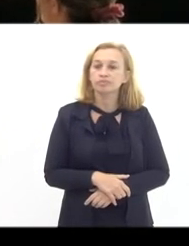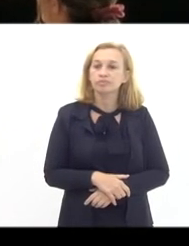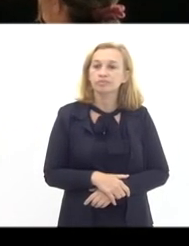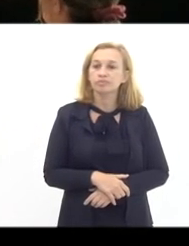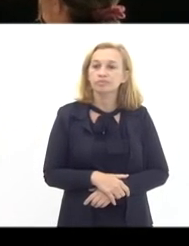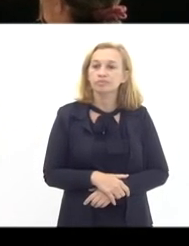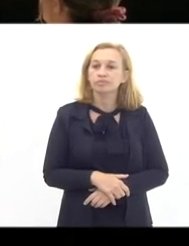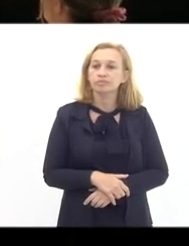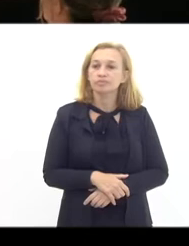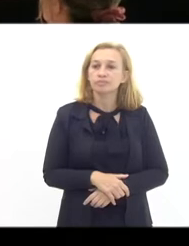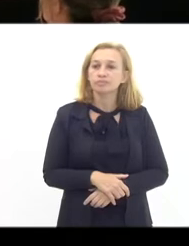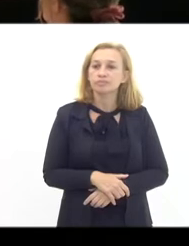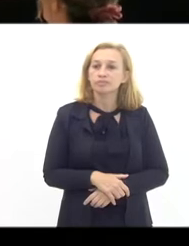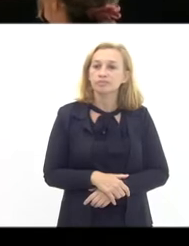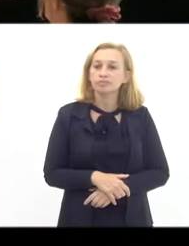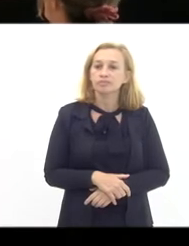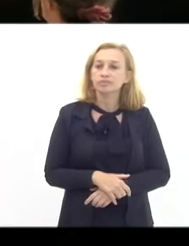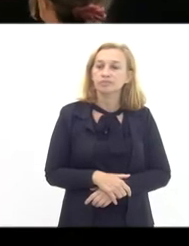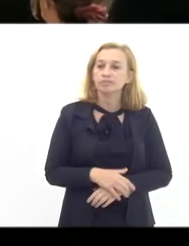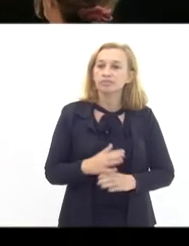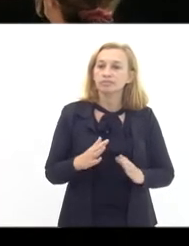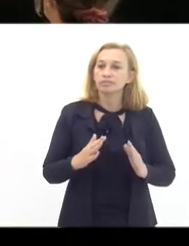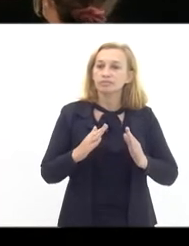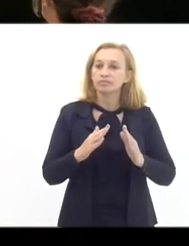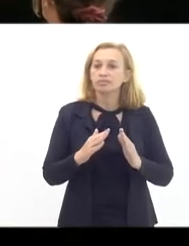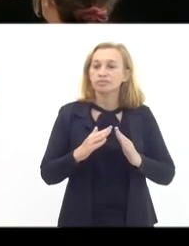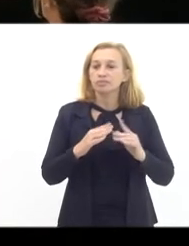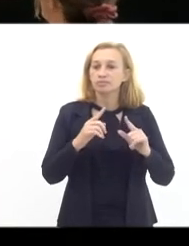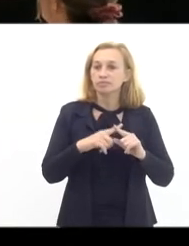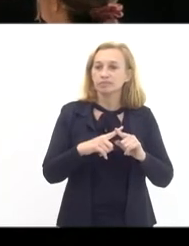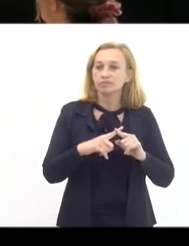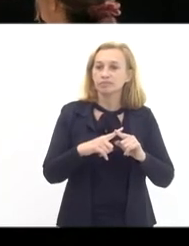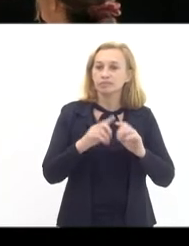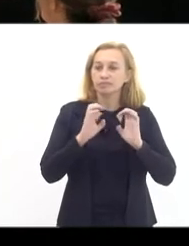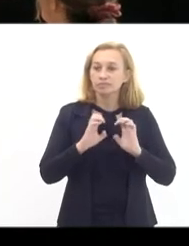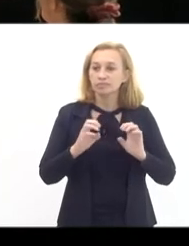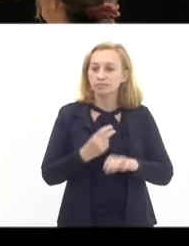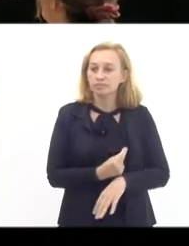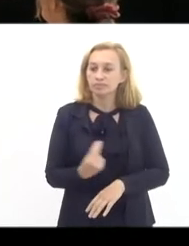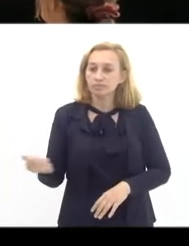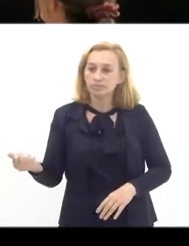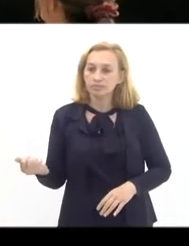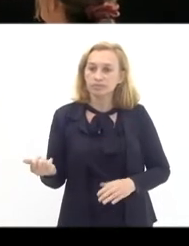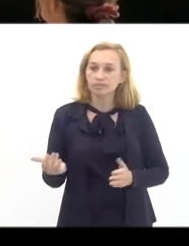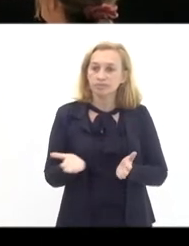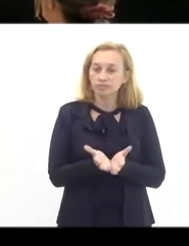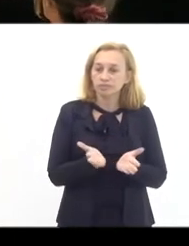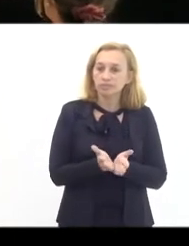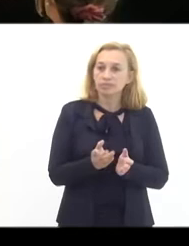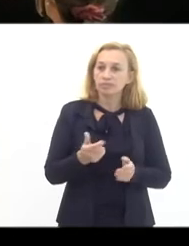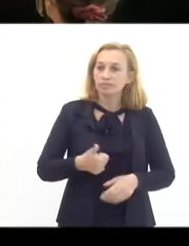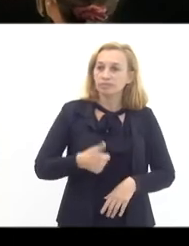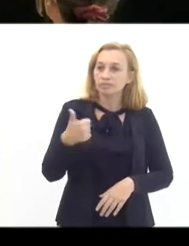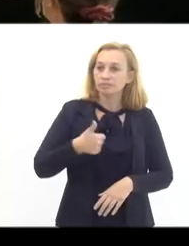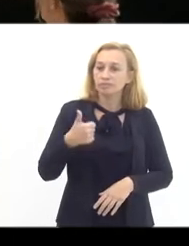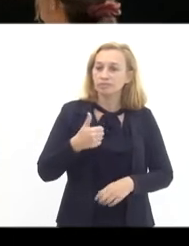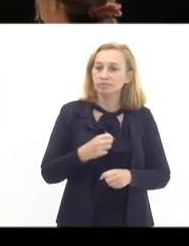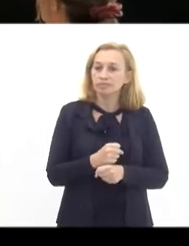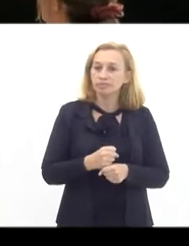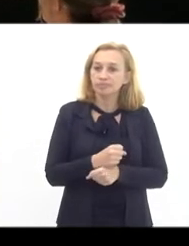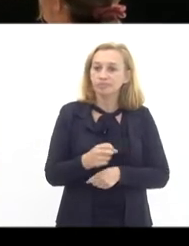o pessoal da Igreja Evangélica ia embora. Não ficava junto. Isso lá nos primeiros anos. Romário deve lembrar disso,